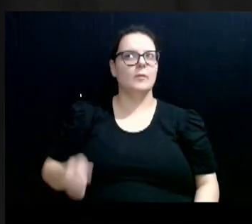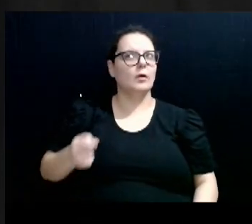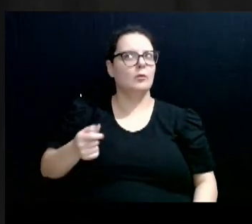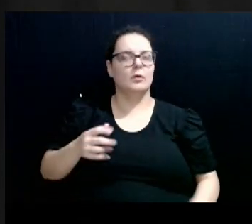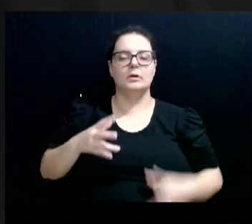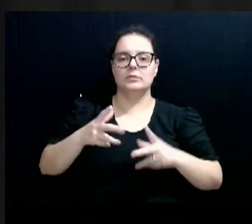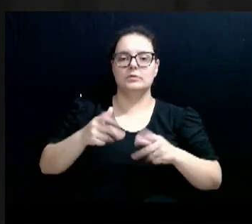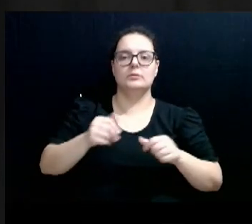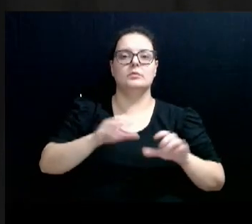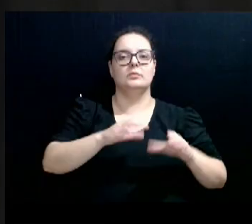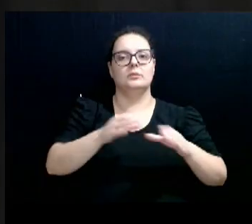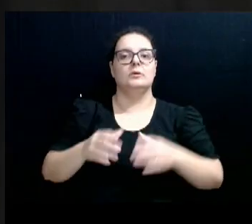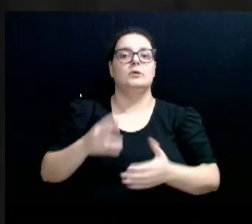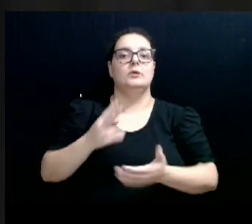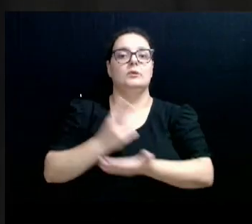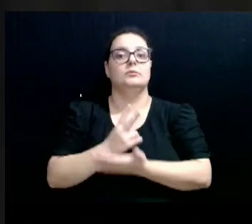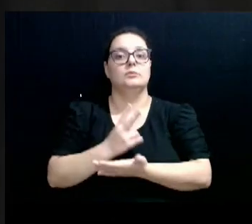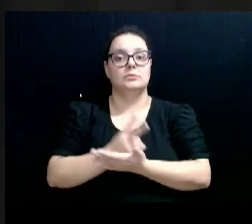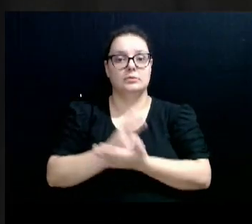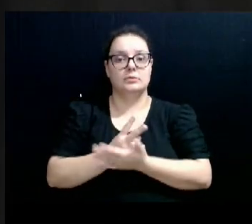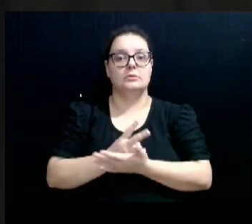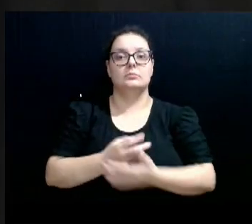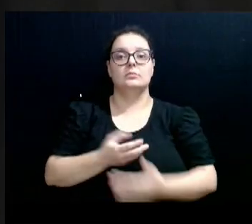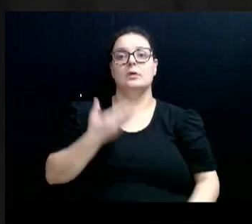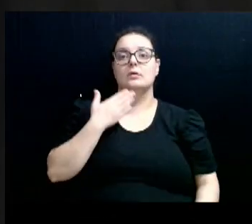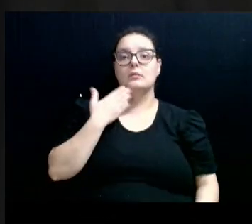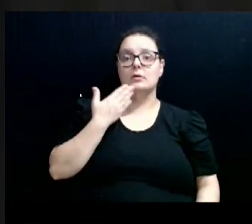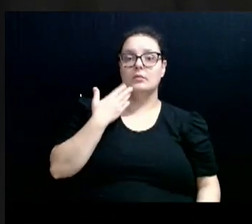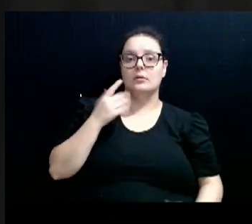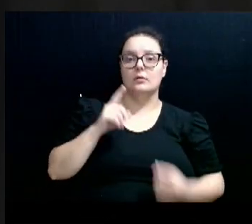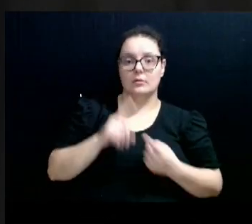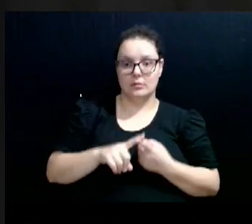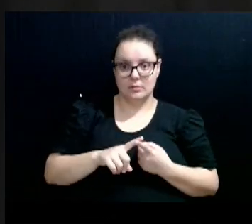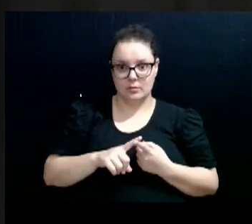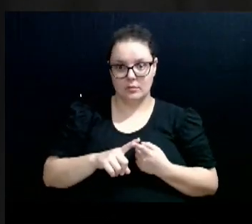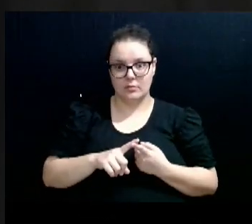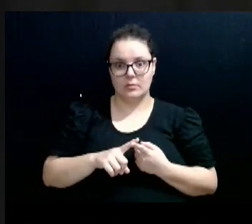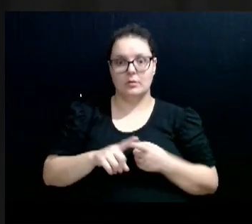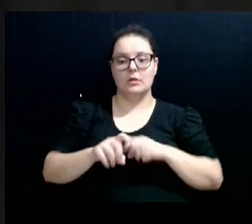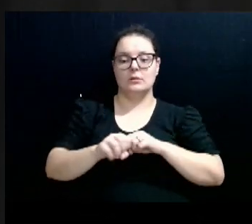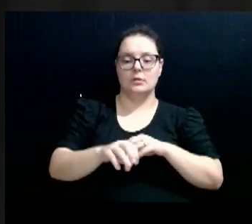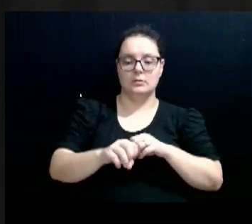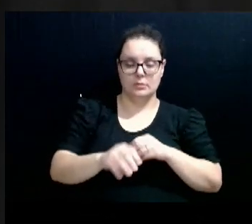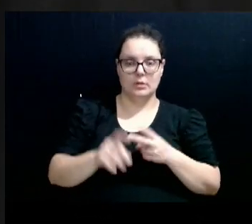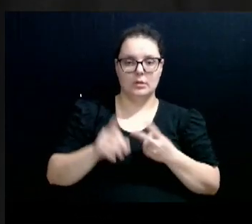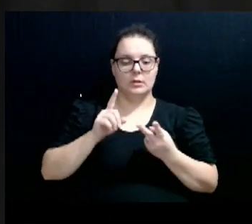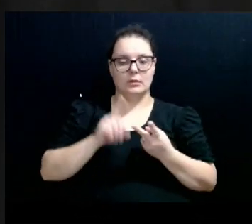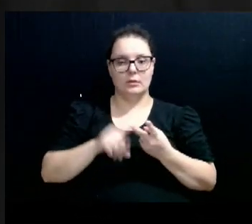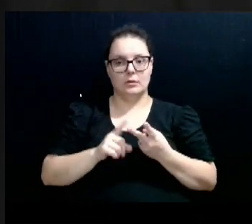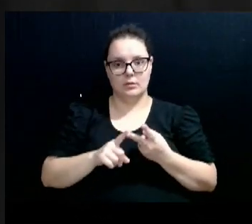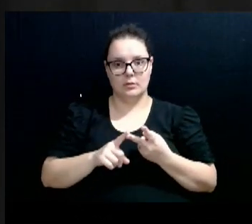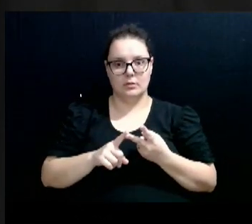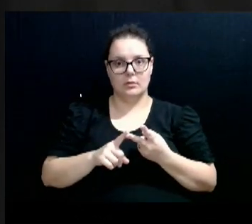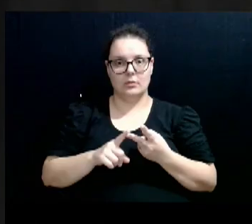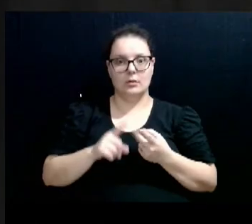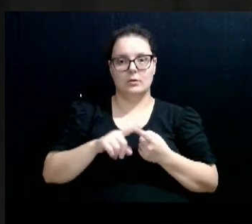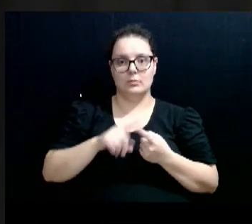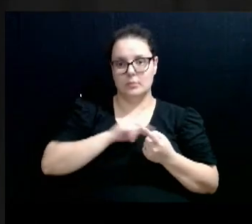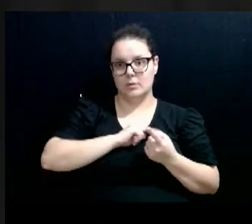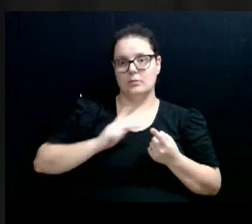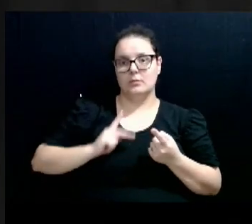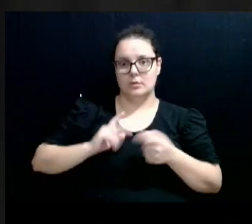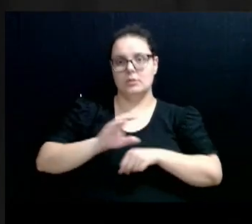sempre tive mais facilidade foi a da educação. Eu presidia a Comissão de Constituição e